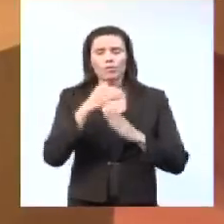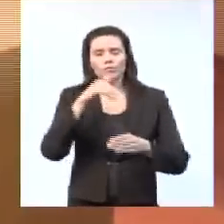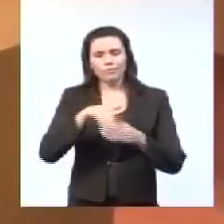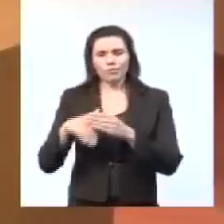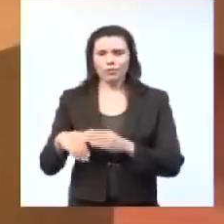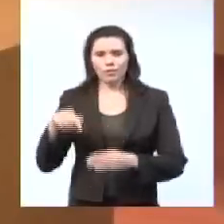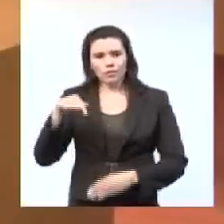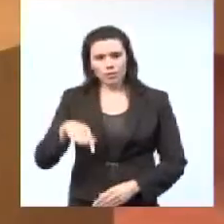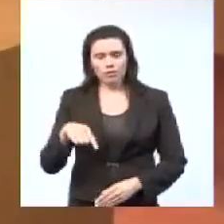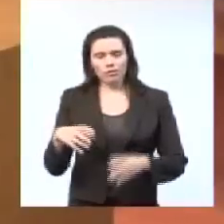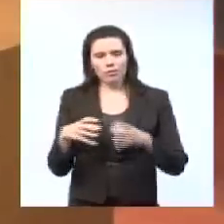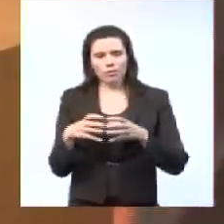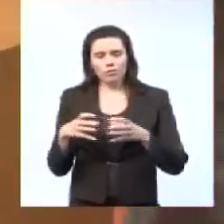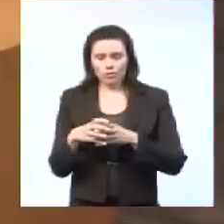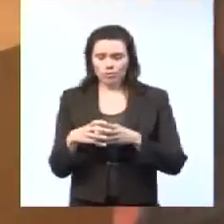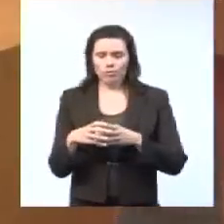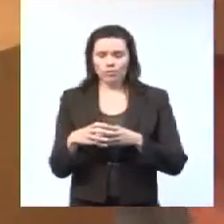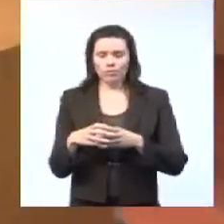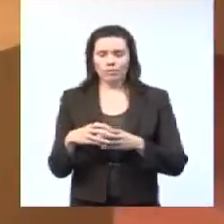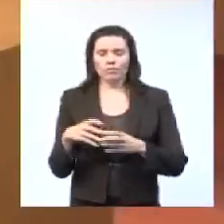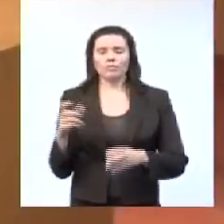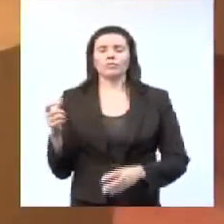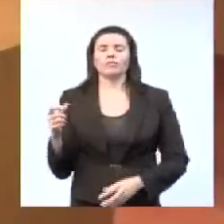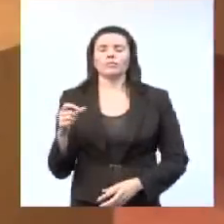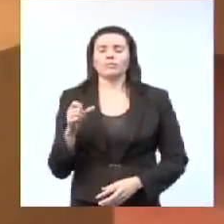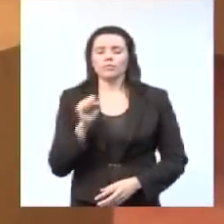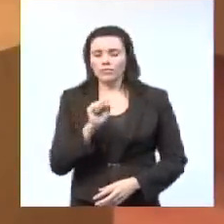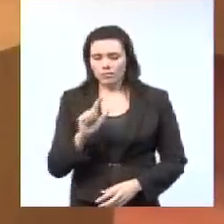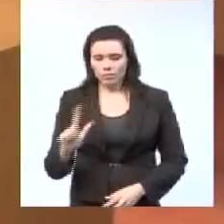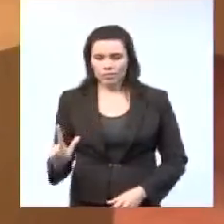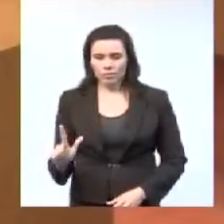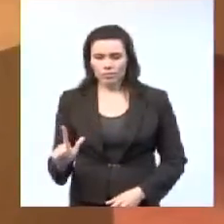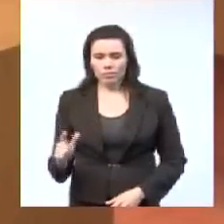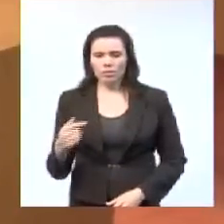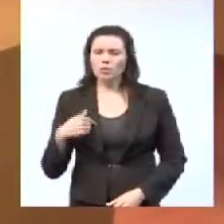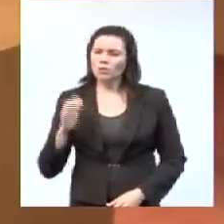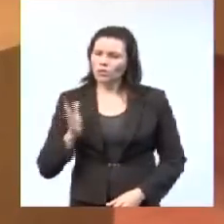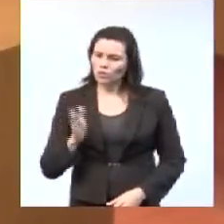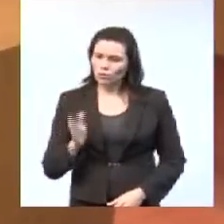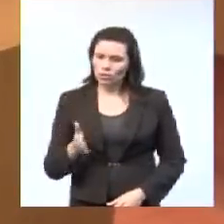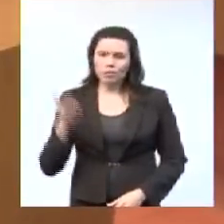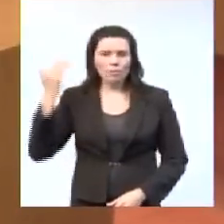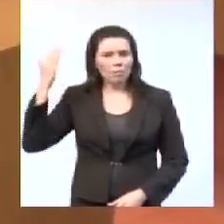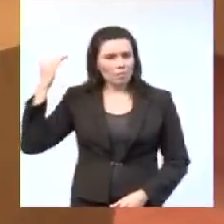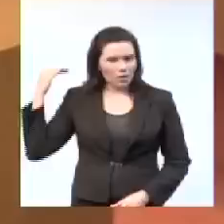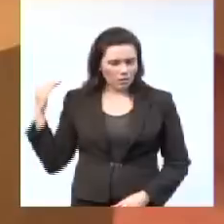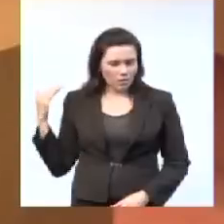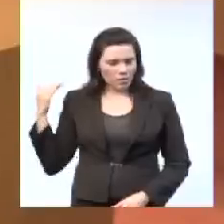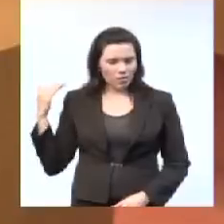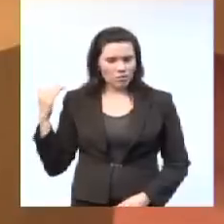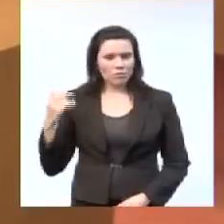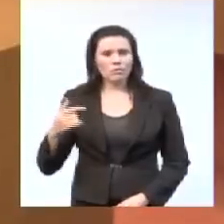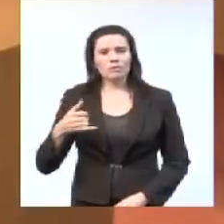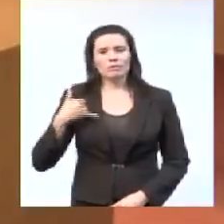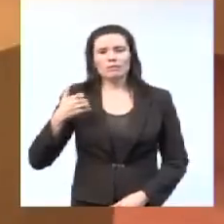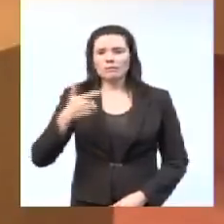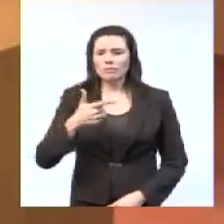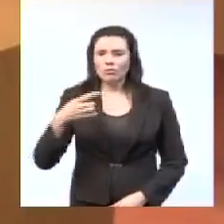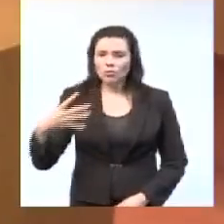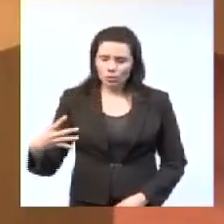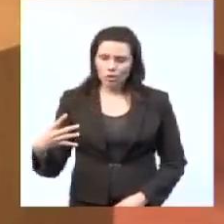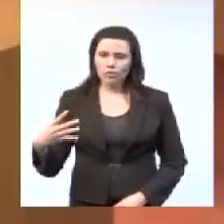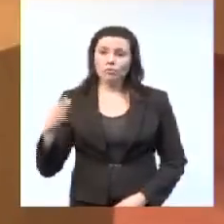Luís. Já enfrentei uma eleição aqui nessa cidade como candidato a vice-prefeito, com 24 anos. Nunca